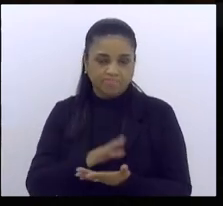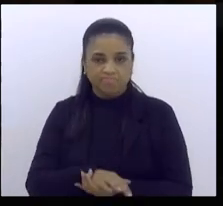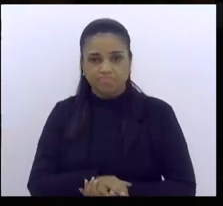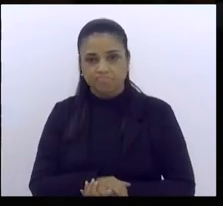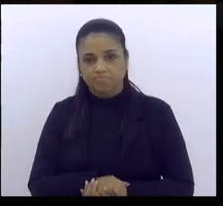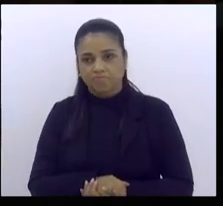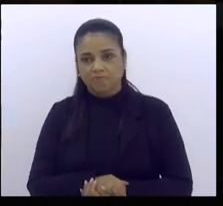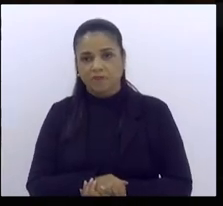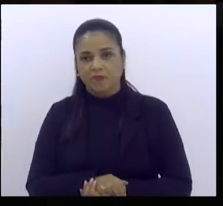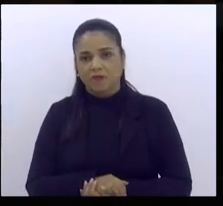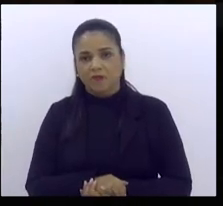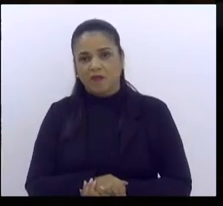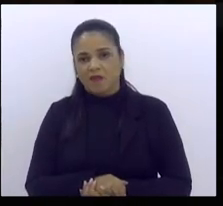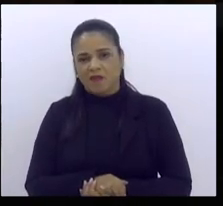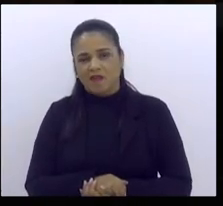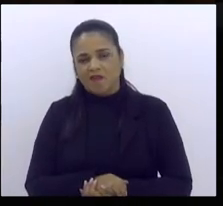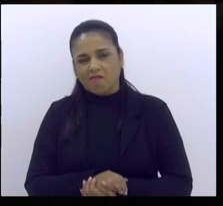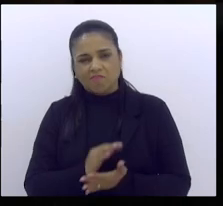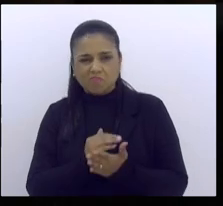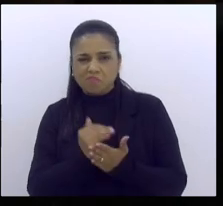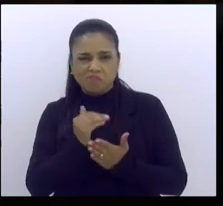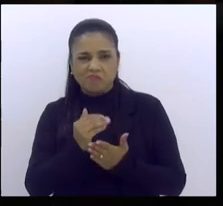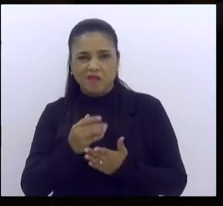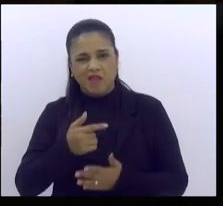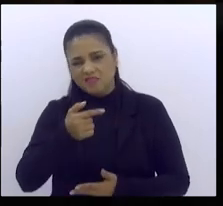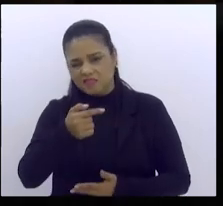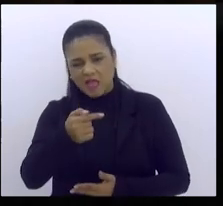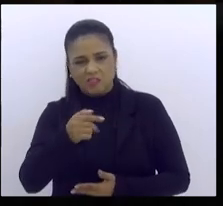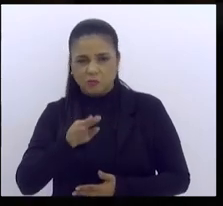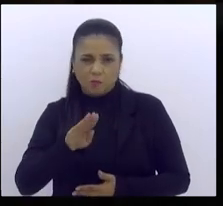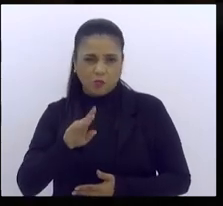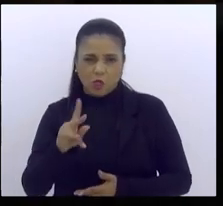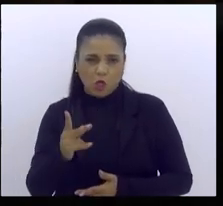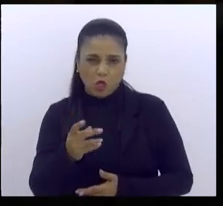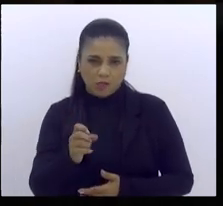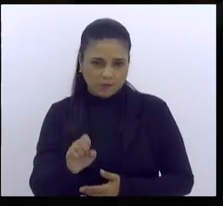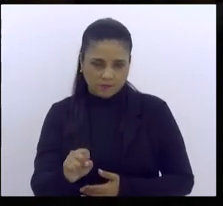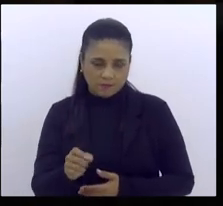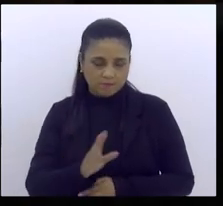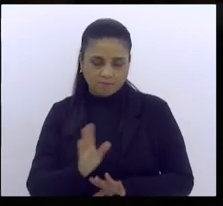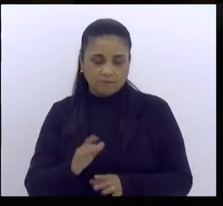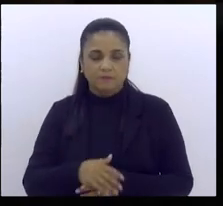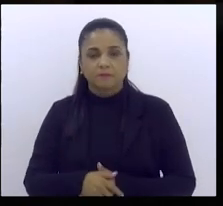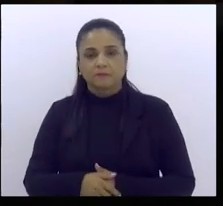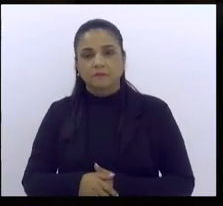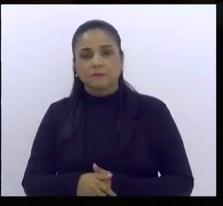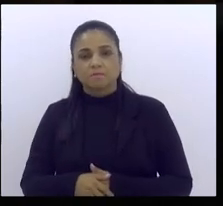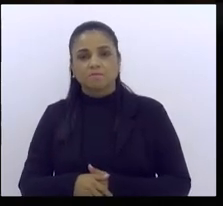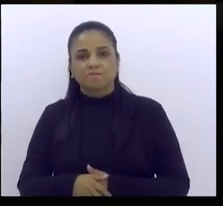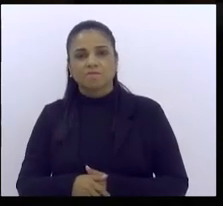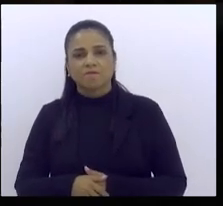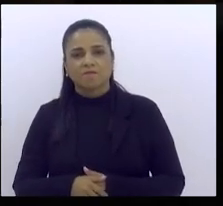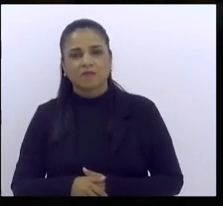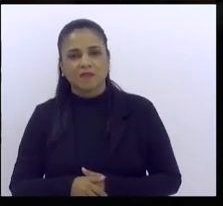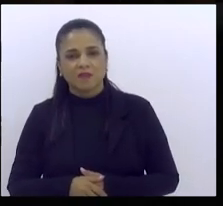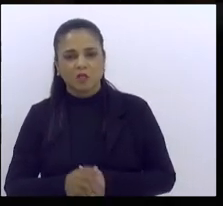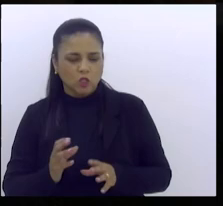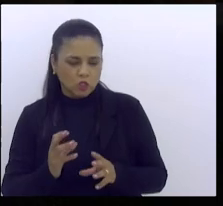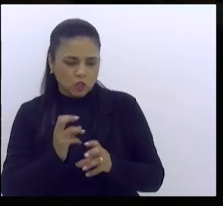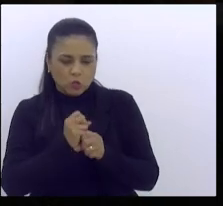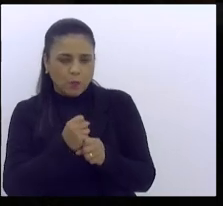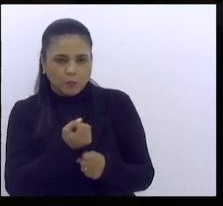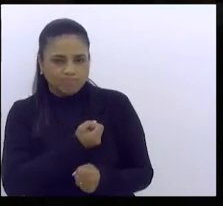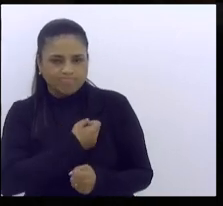Superfaturou um pouco, né? 8 é 7. É 7. Mas ele não estava, talvez, com o número na